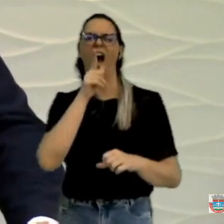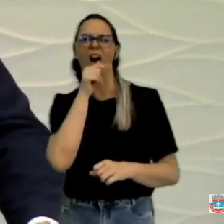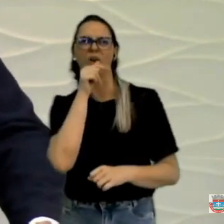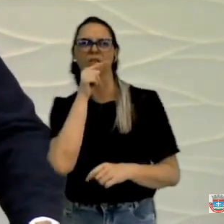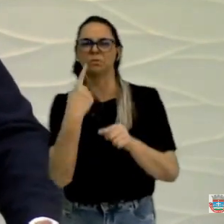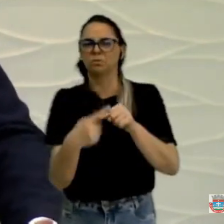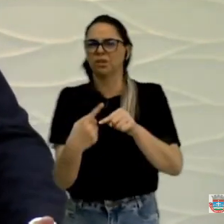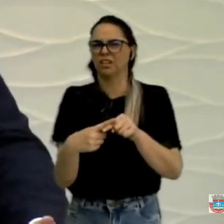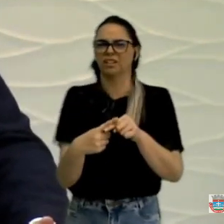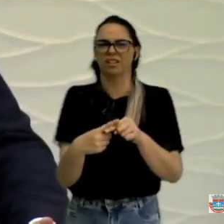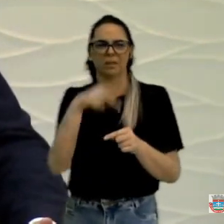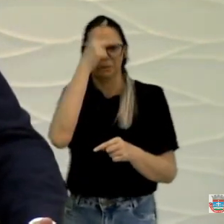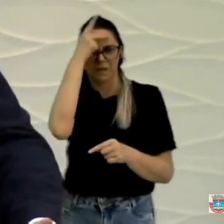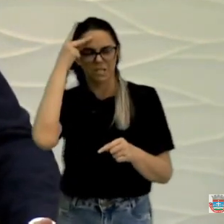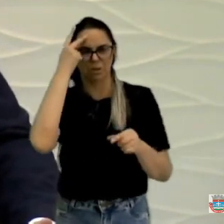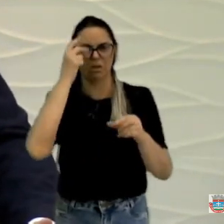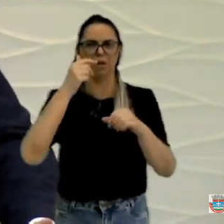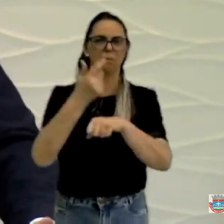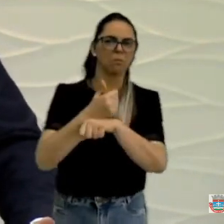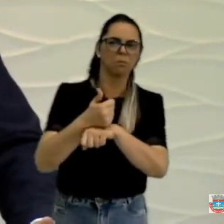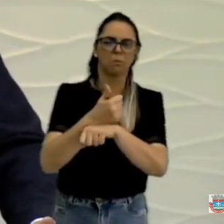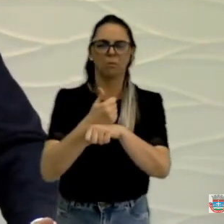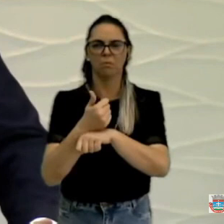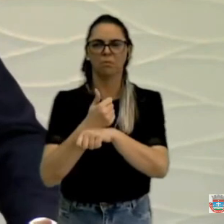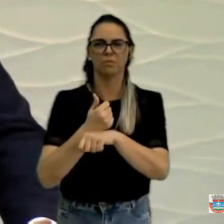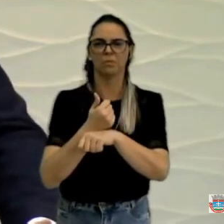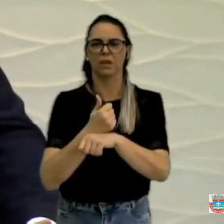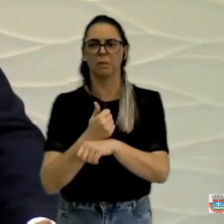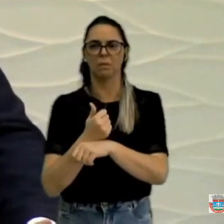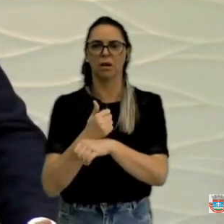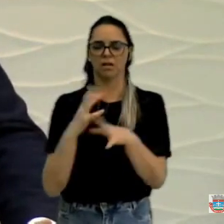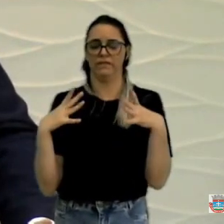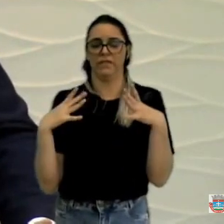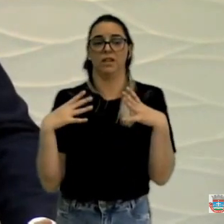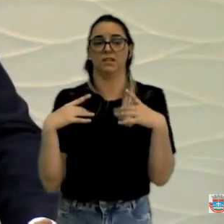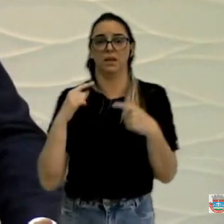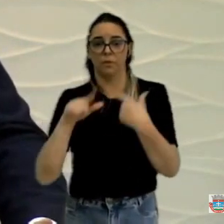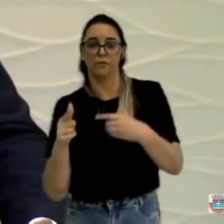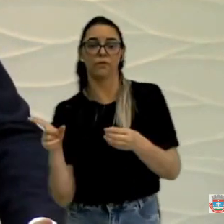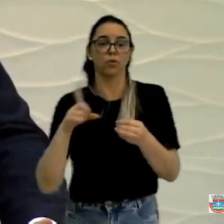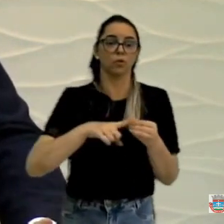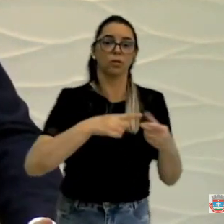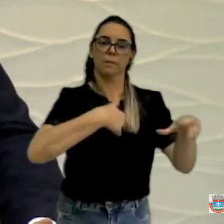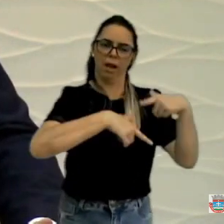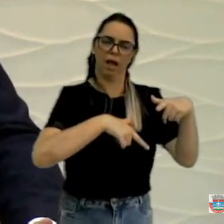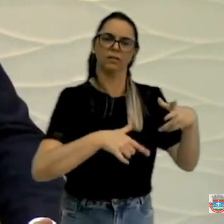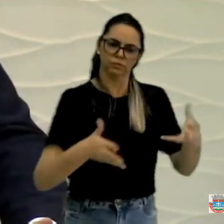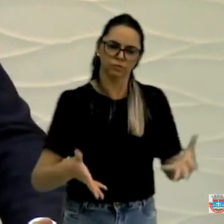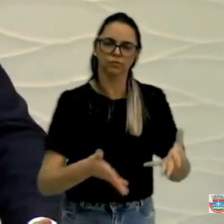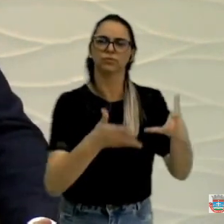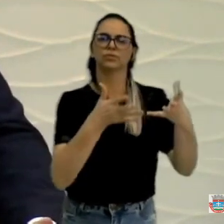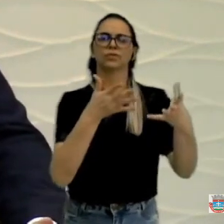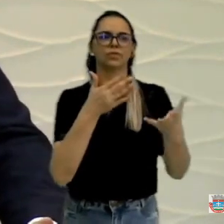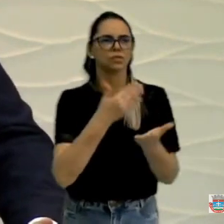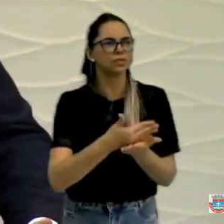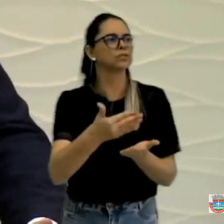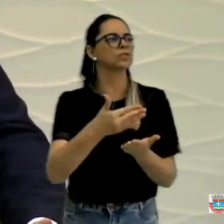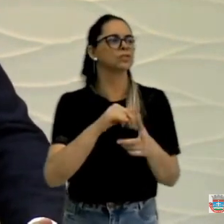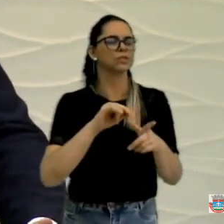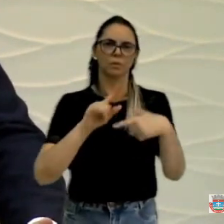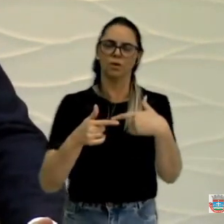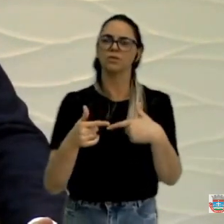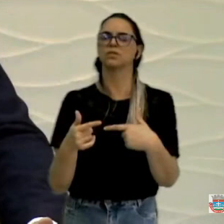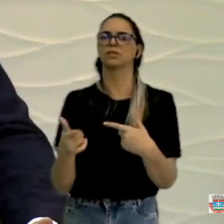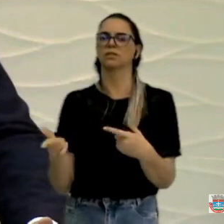tinha um funcionário que estava de licença, e depois que esse funcionário voltou, a Compesa ficou de novo prejudicando o povo com falta